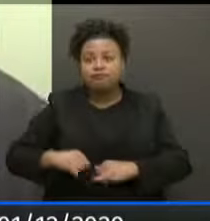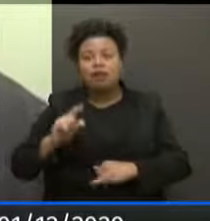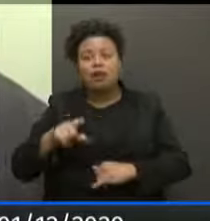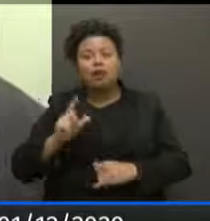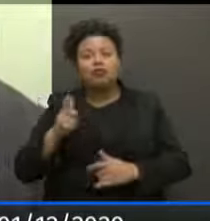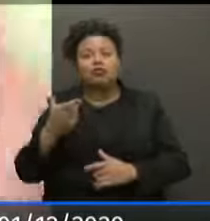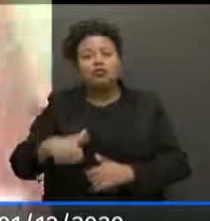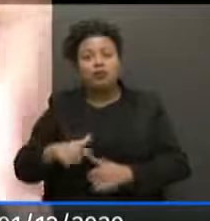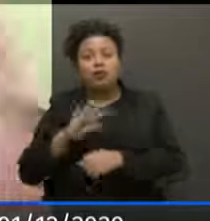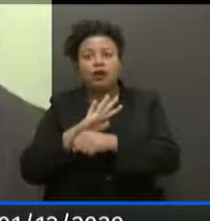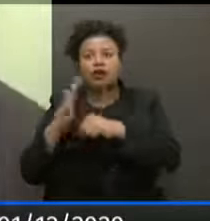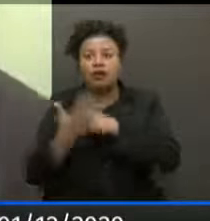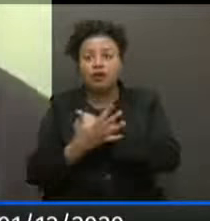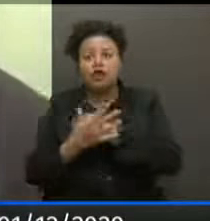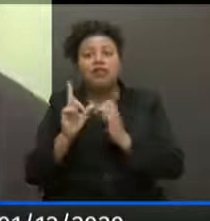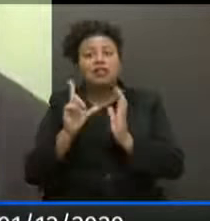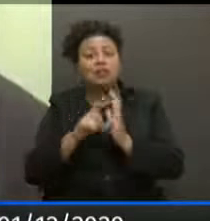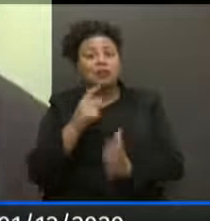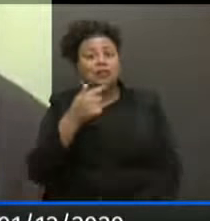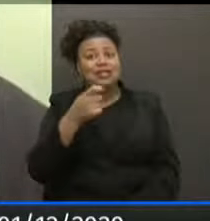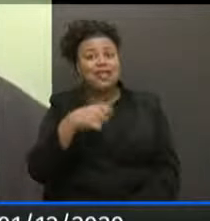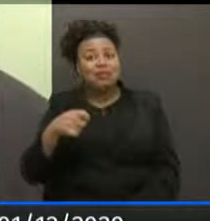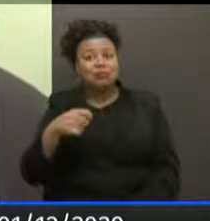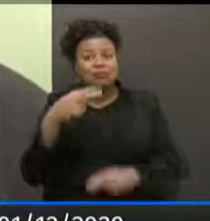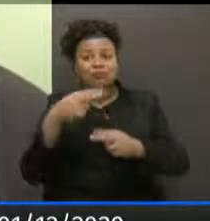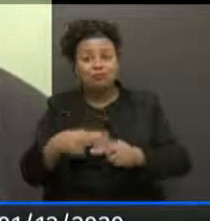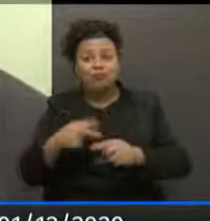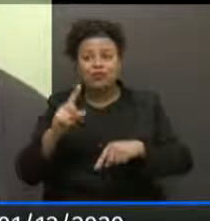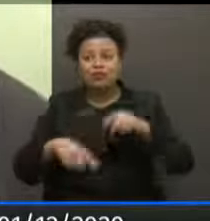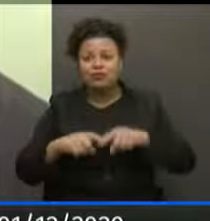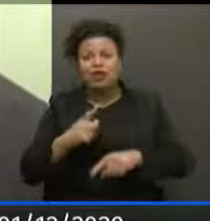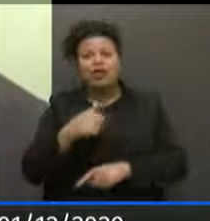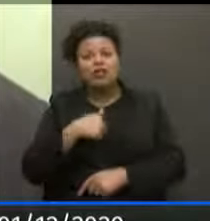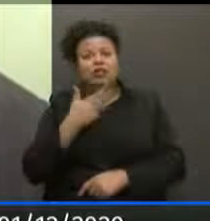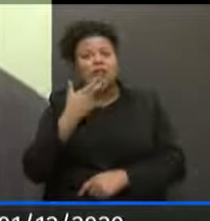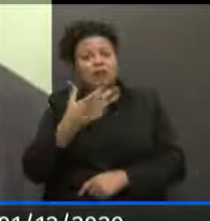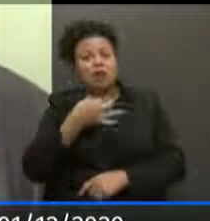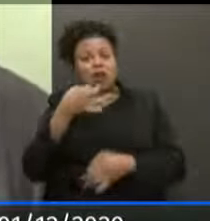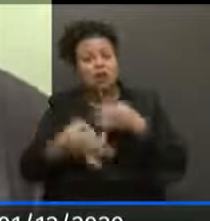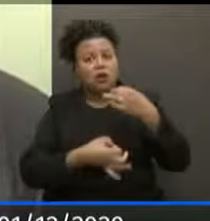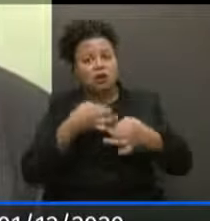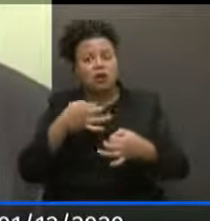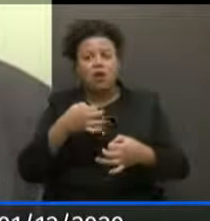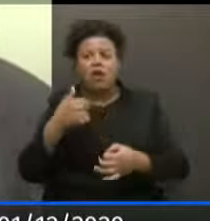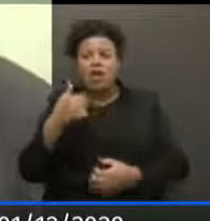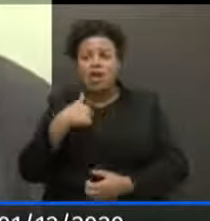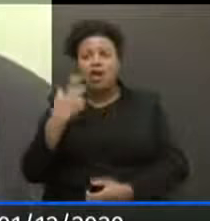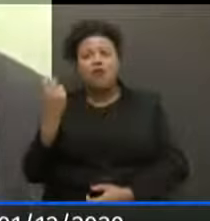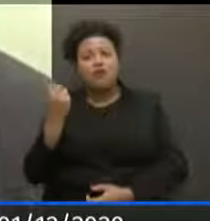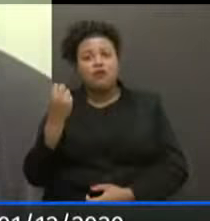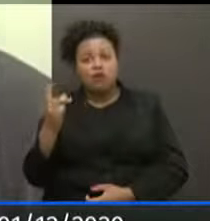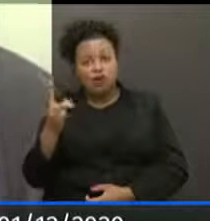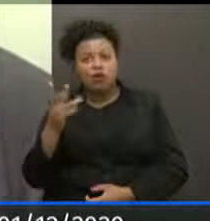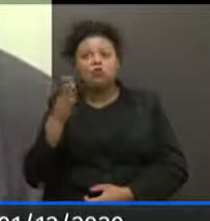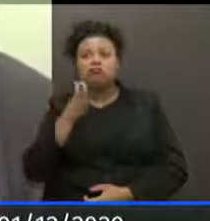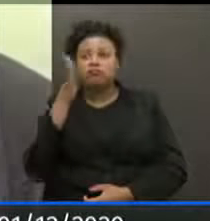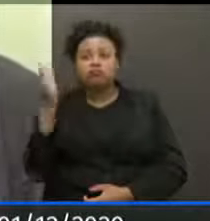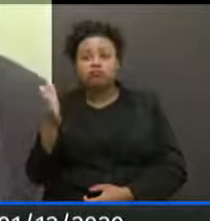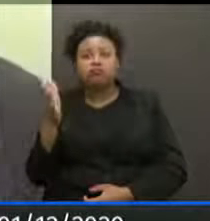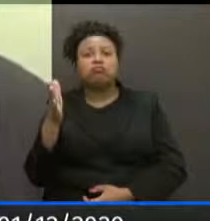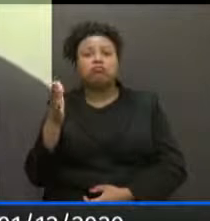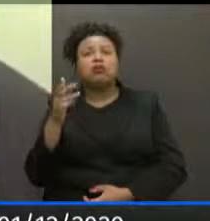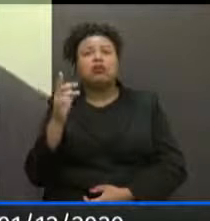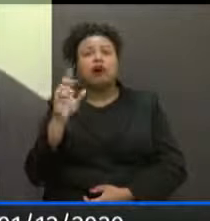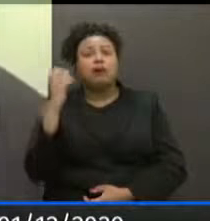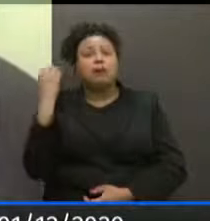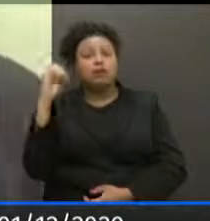conta do Covid, após 7 meses de interrupção das suas atividades. Então fica aqui minha manifestação, estou indo veementemente hoje mesmo, estou me deslocando a